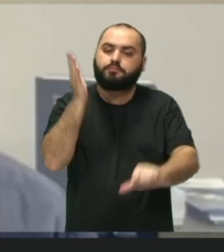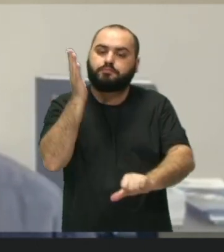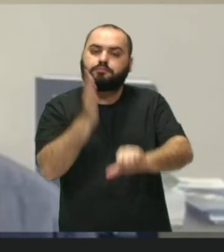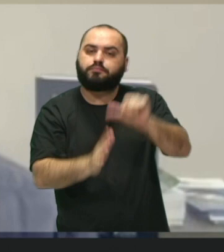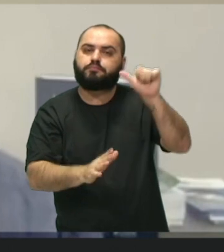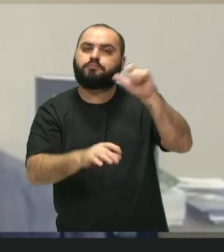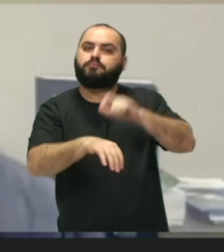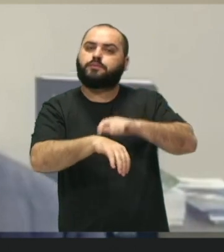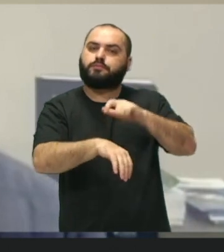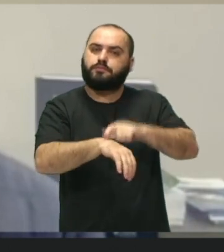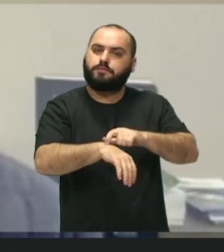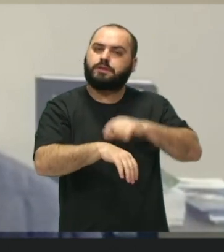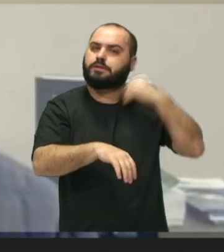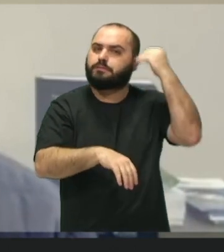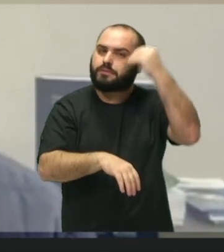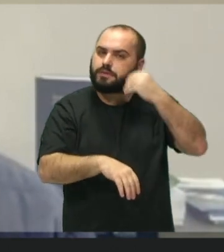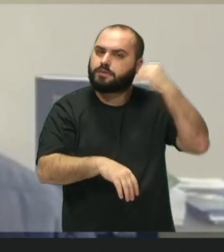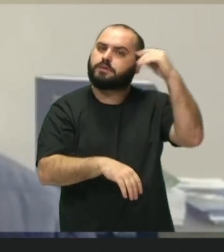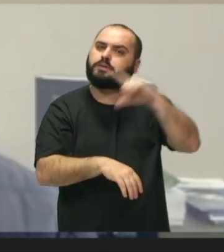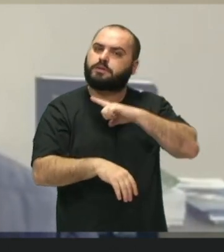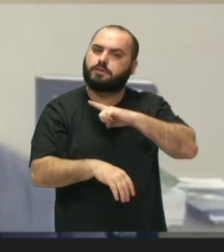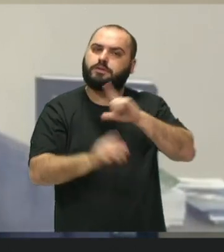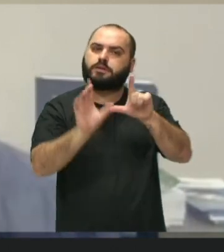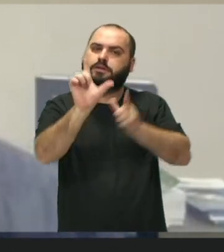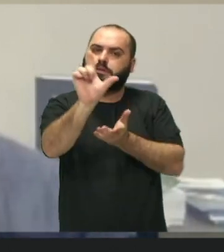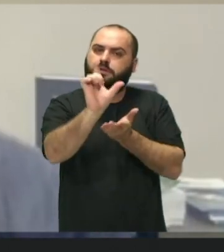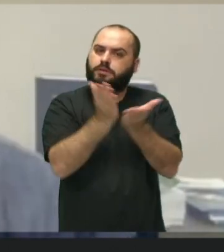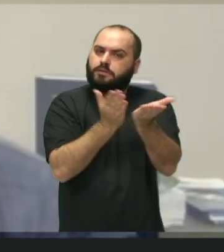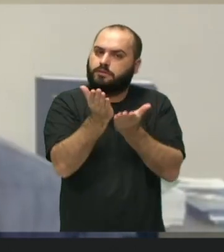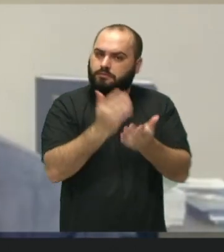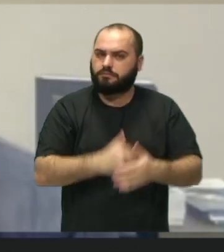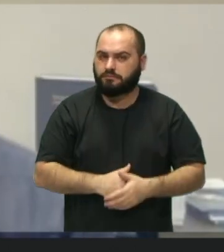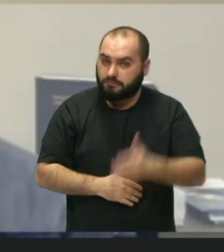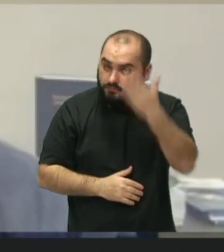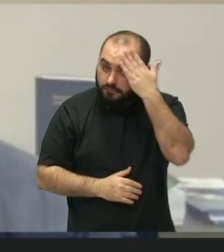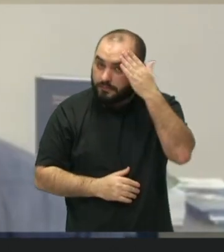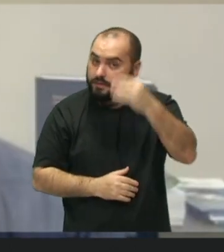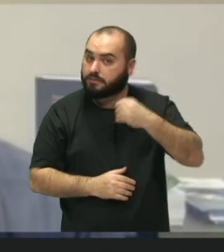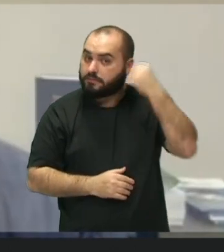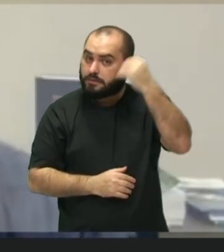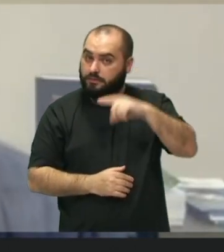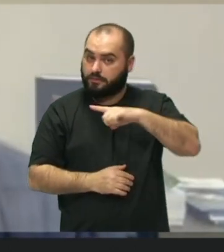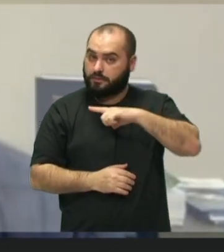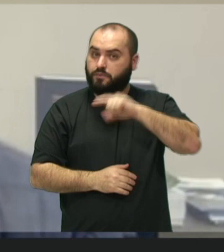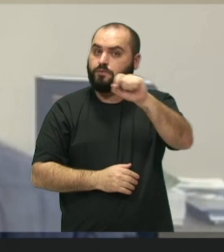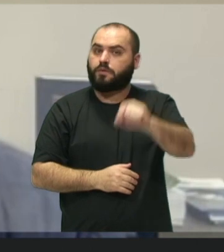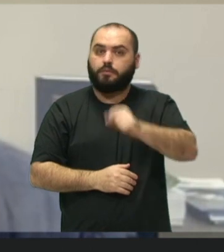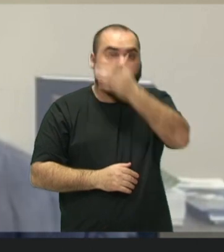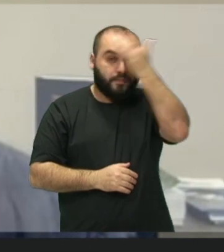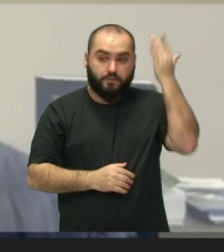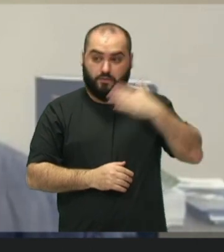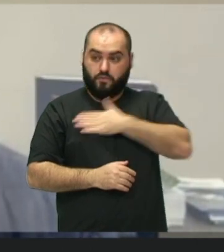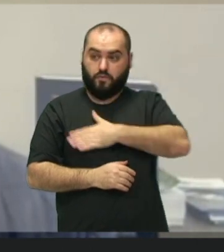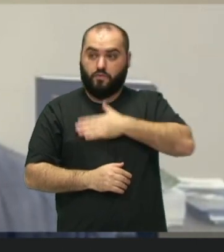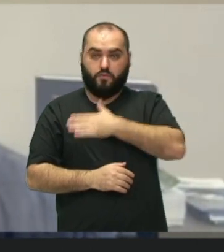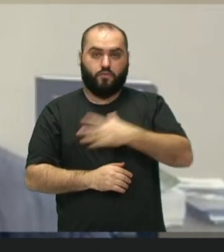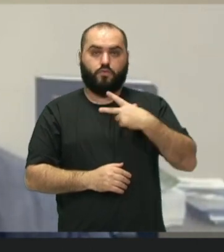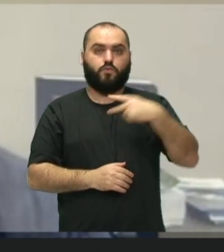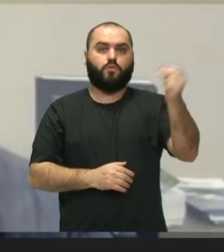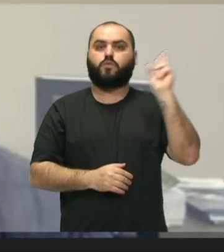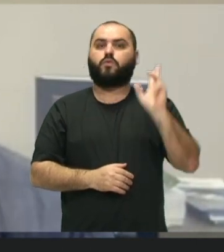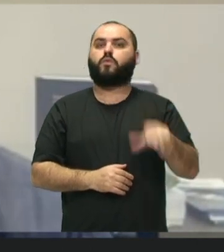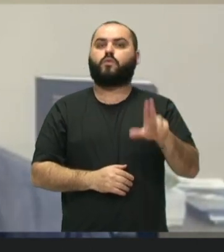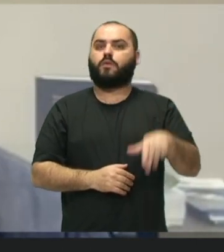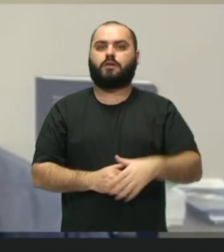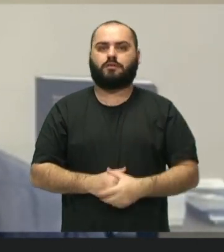passos, possam ter as suas experiências com as licitações. A experiência que eu tenho aqui é que quem prova não sai mais, né? O grande risco que as empresas